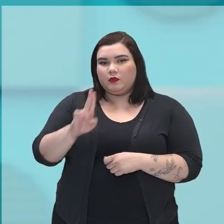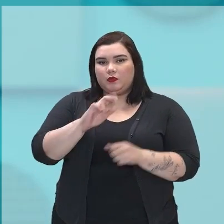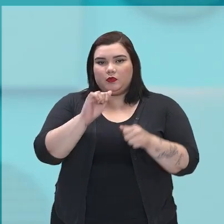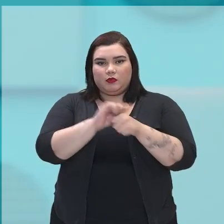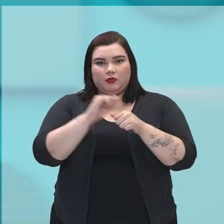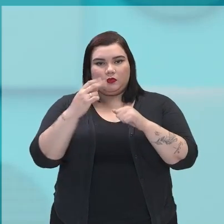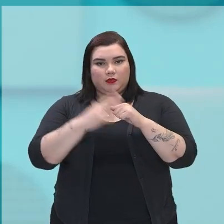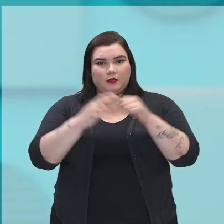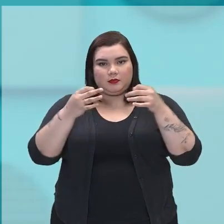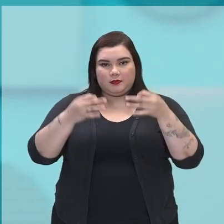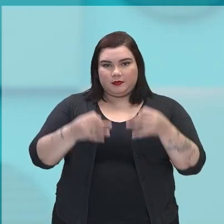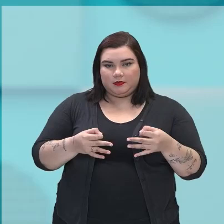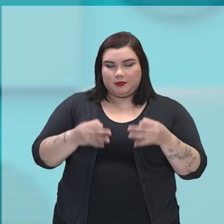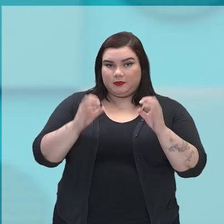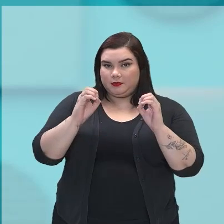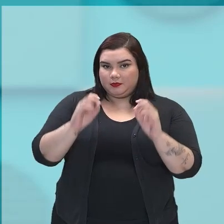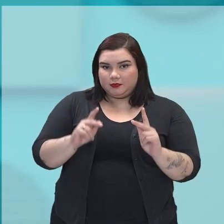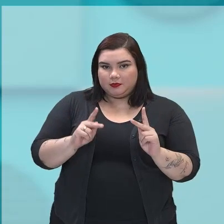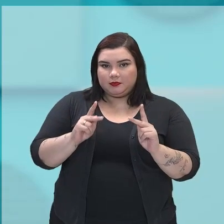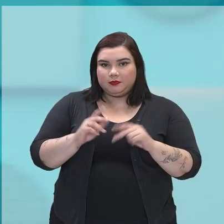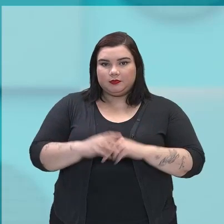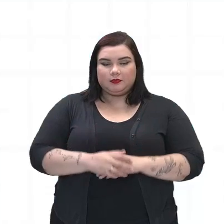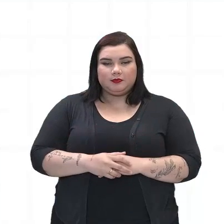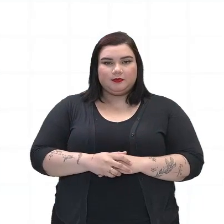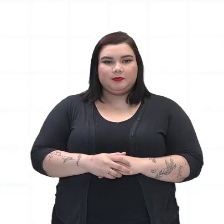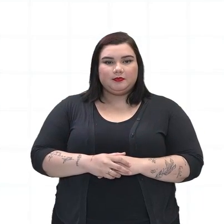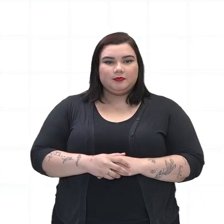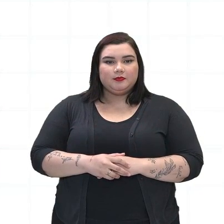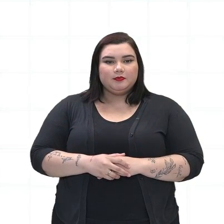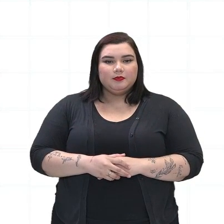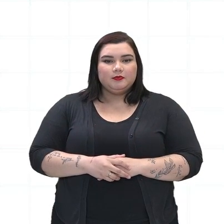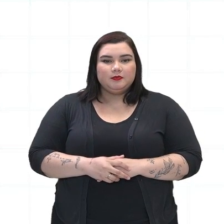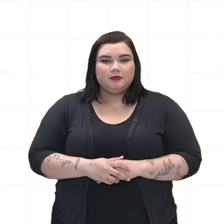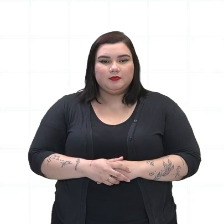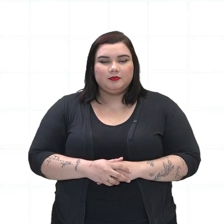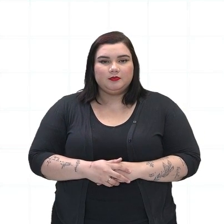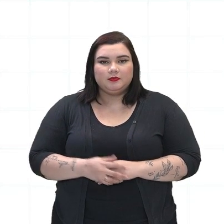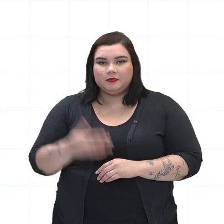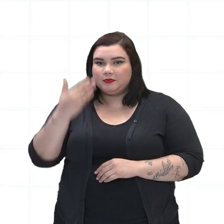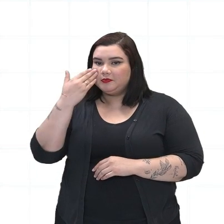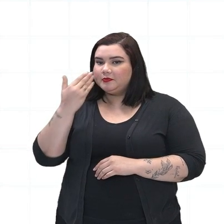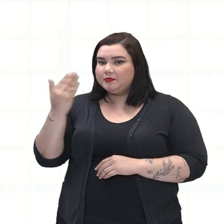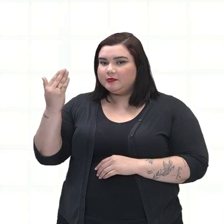advérbio correto, ok? Vamos lá, então? Tá aqui,